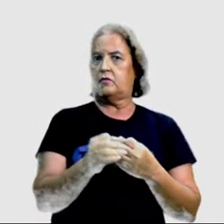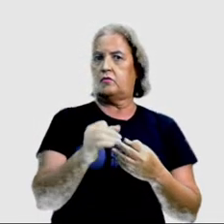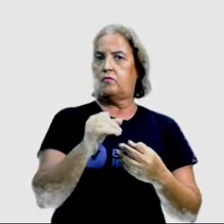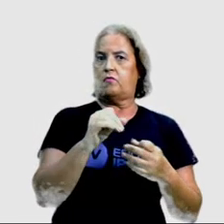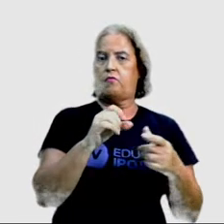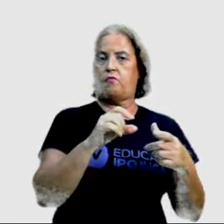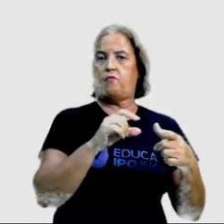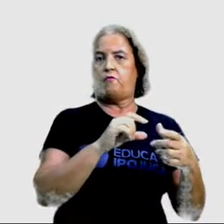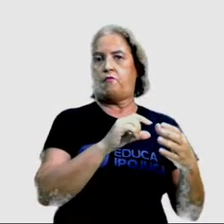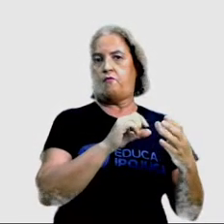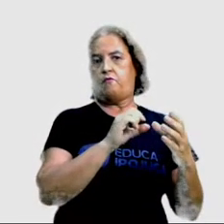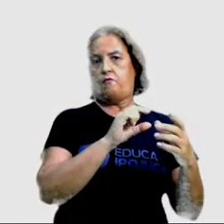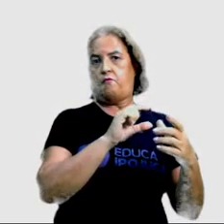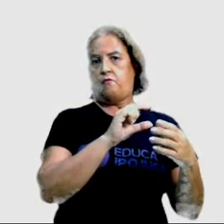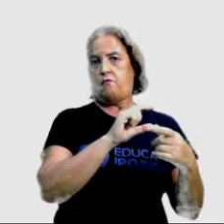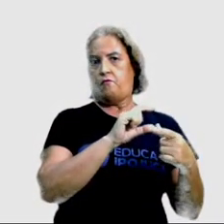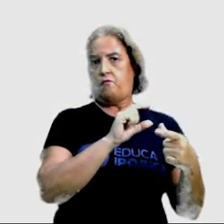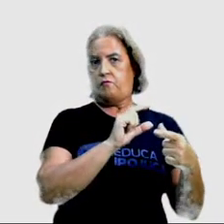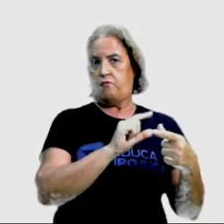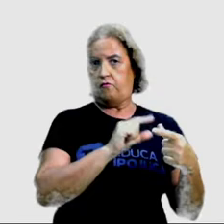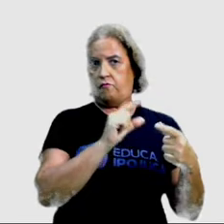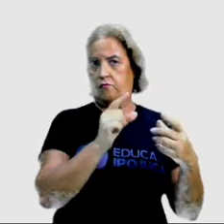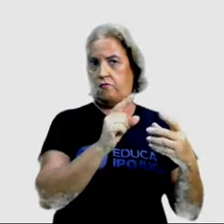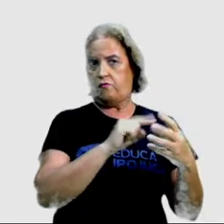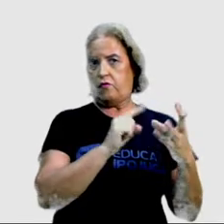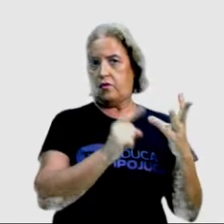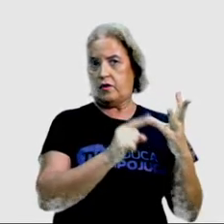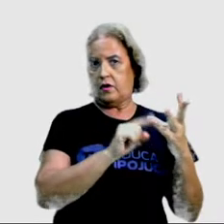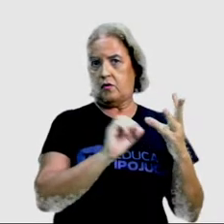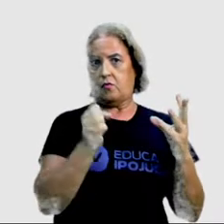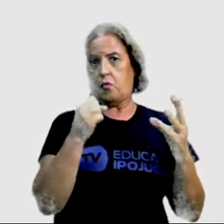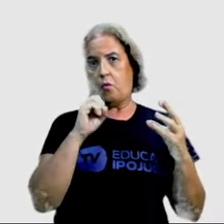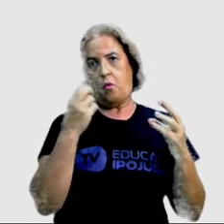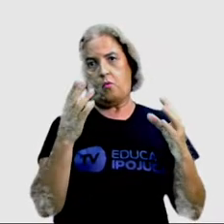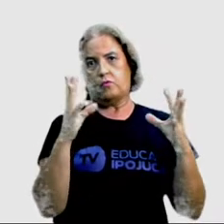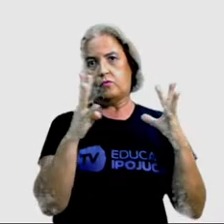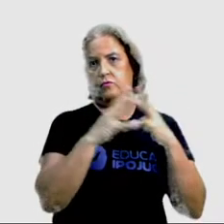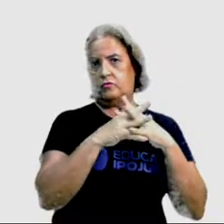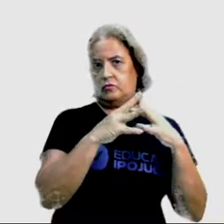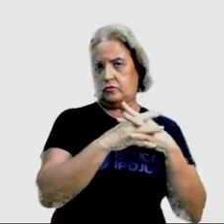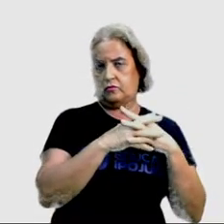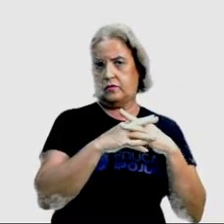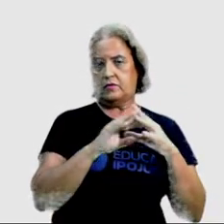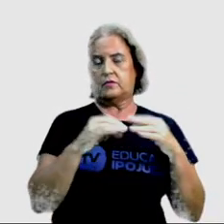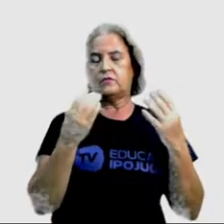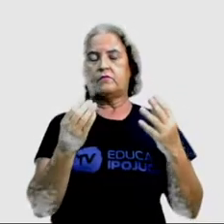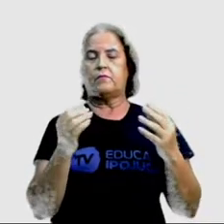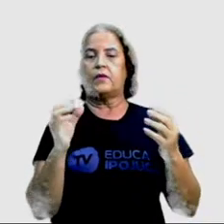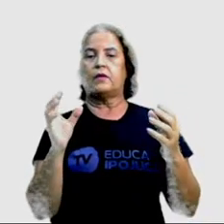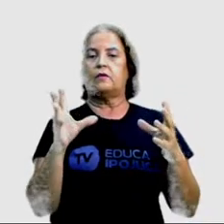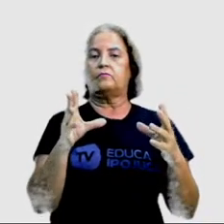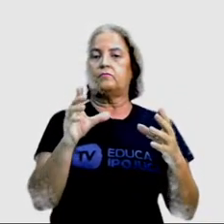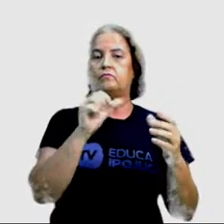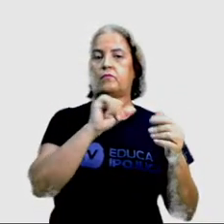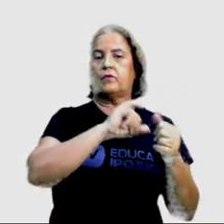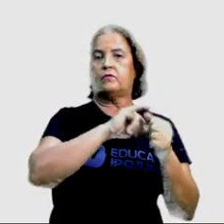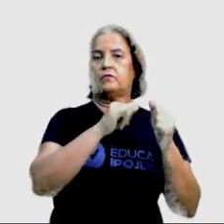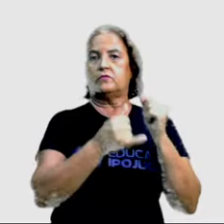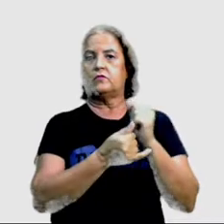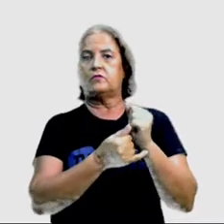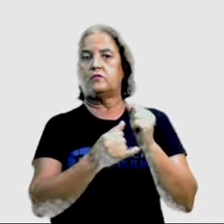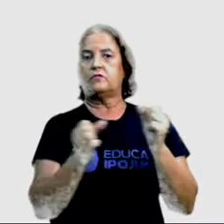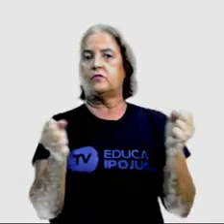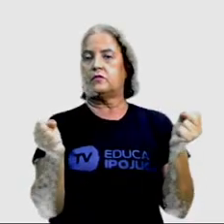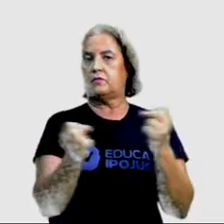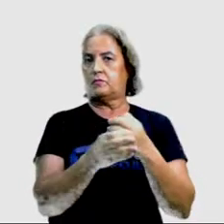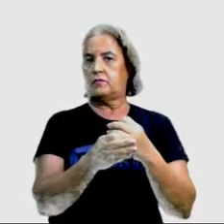nós fazemos agora, né? Nós fazemos o seguinte. A gente vai pegar o adjetivo que termina em vogal mais consoante